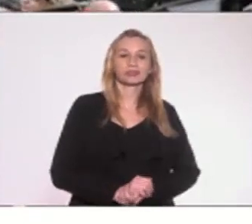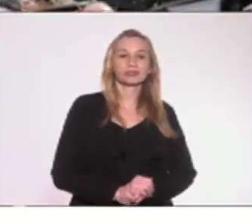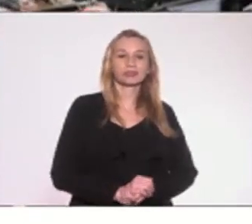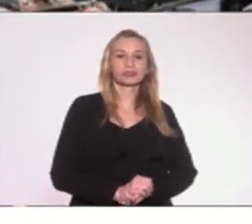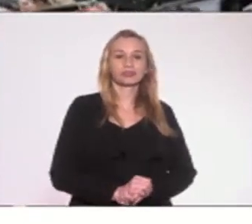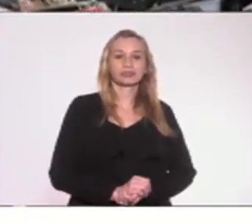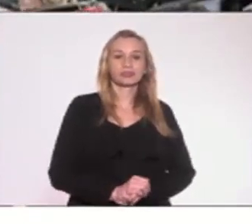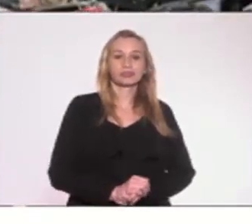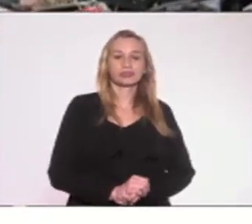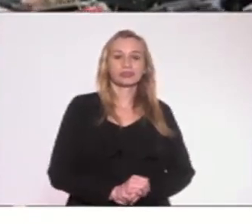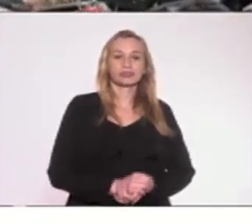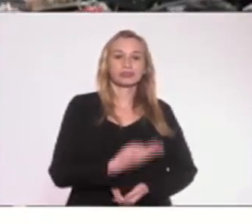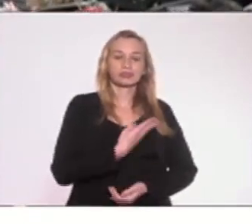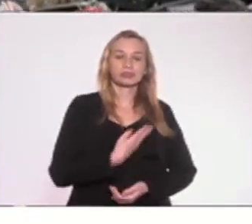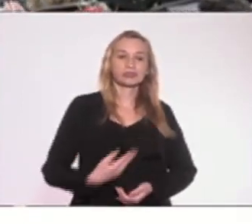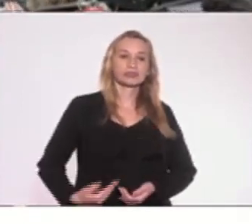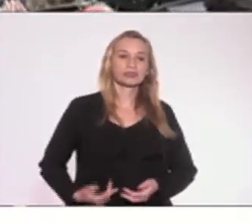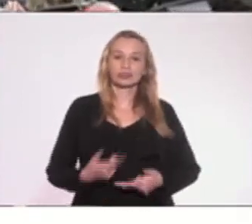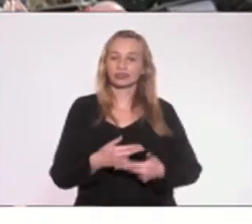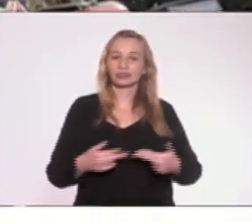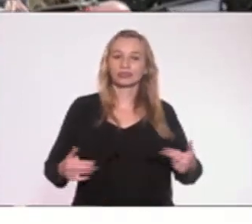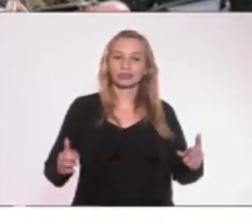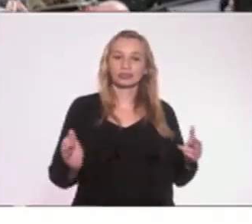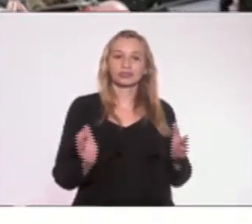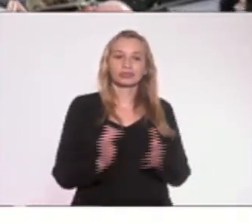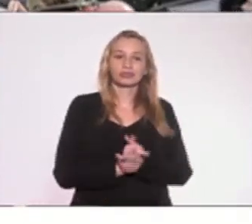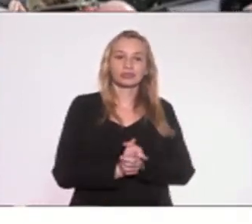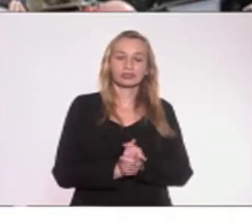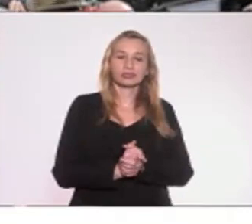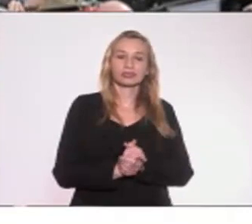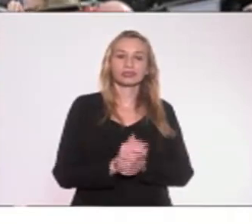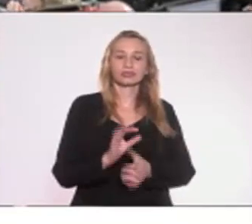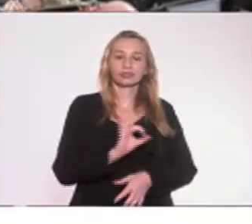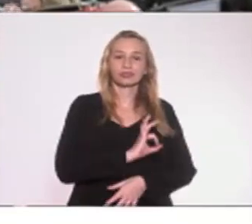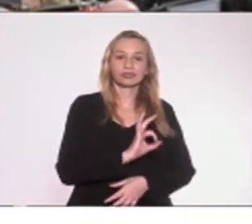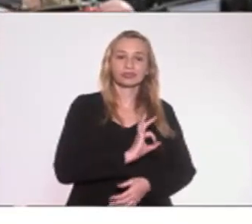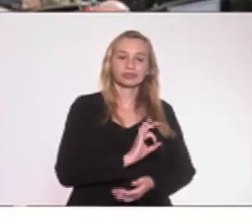Governador, são muitos casais na polícia, governador. Muito obrigado, governador.